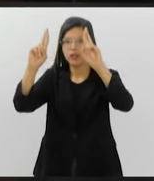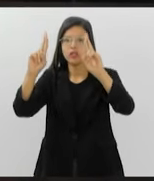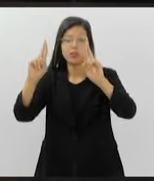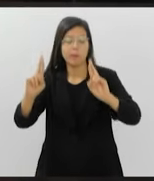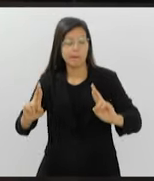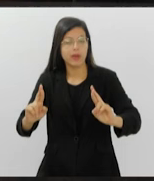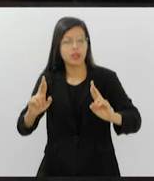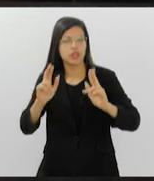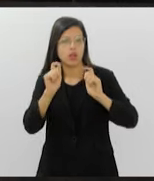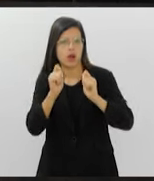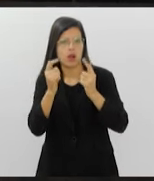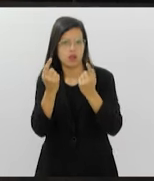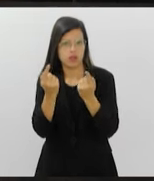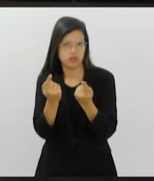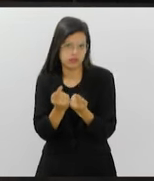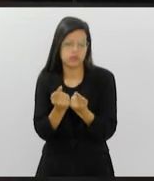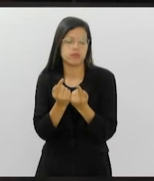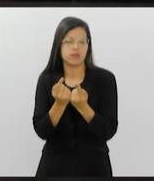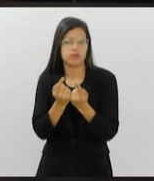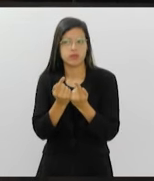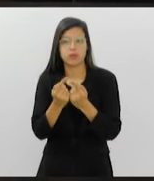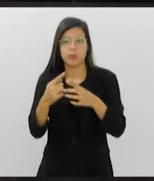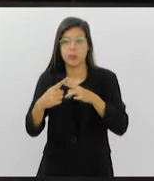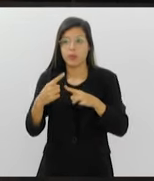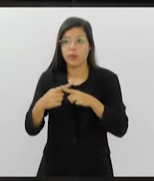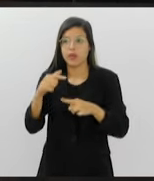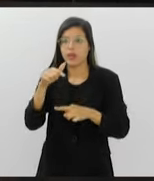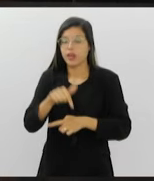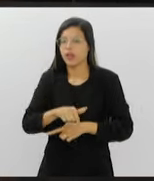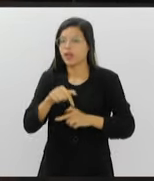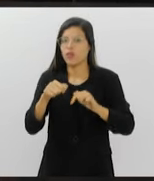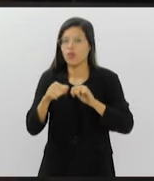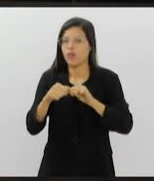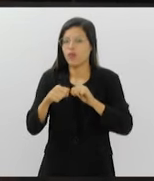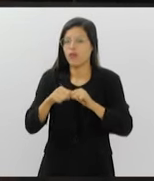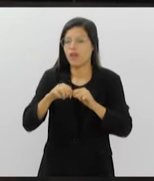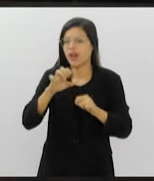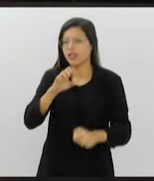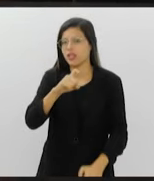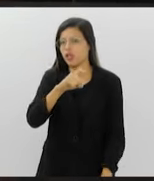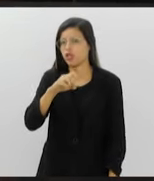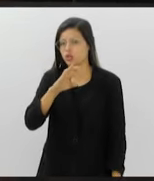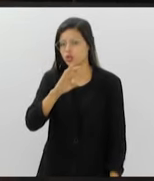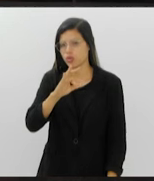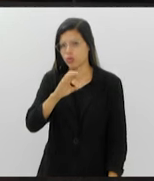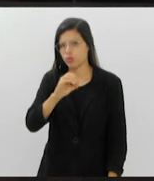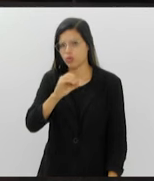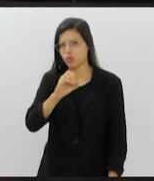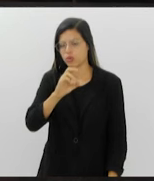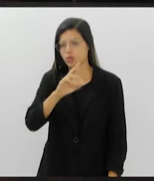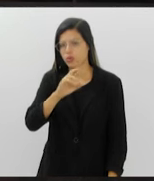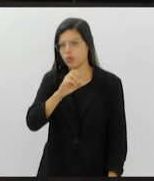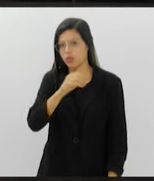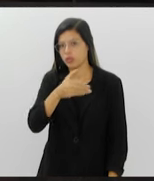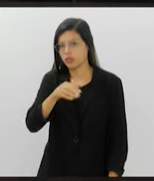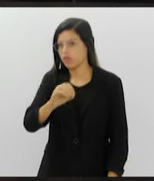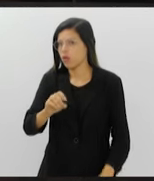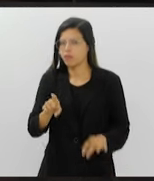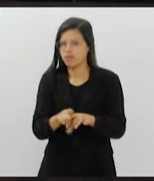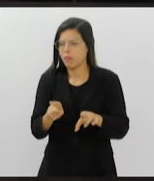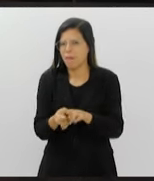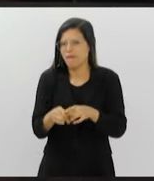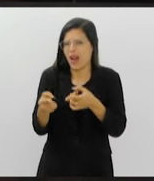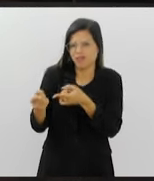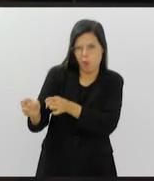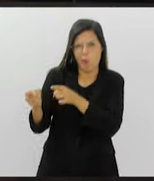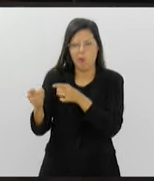parlamento do Estado do Rio de Janeiro, porque aqui ninguém faz extorsão, muito menos ameaça. Ocorre que o parlamento,